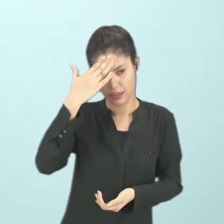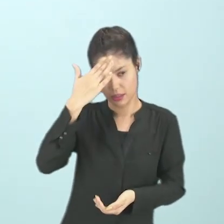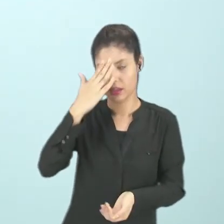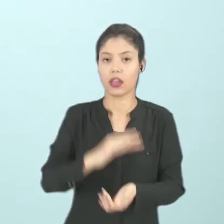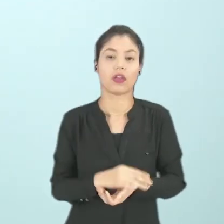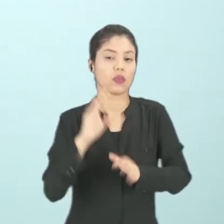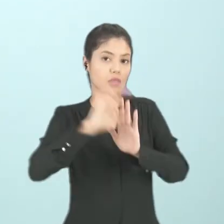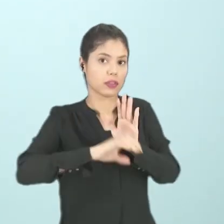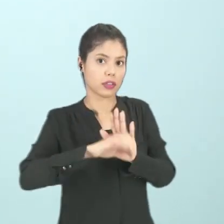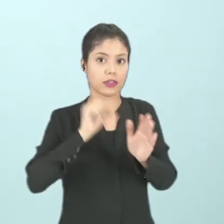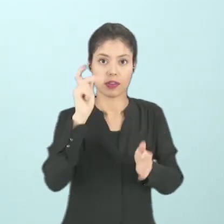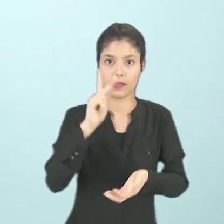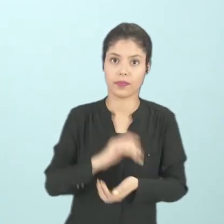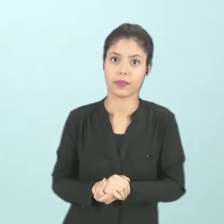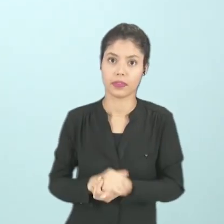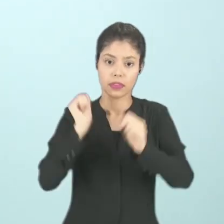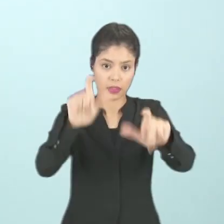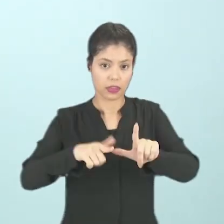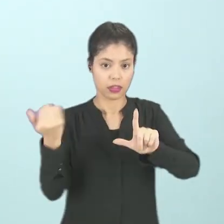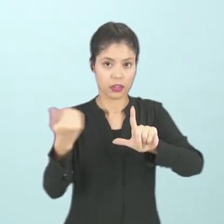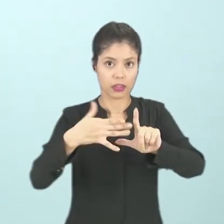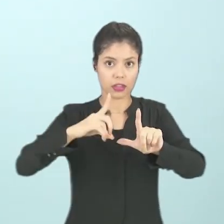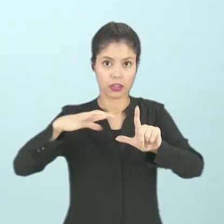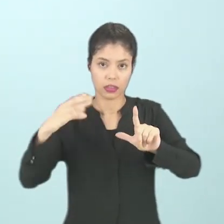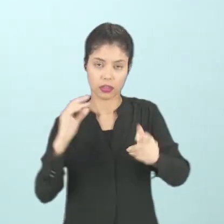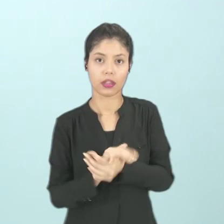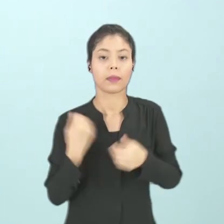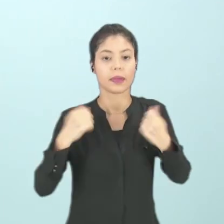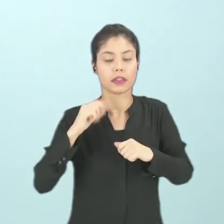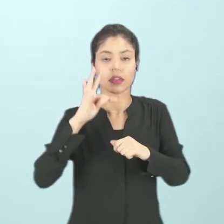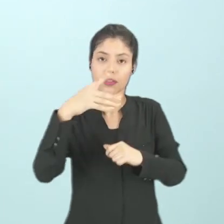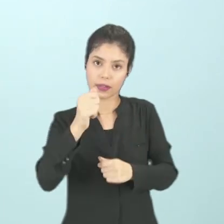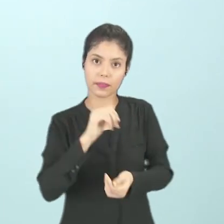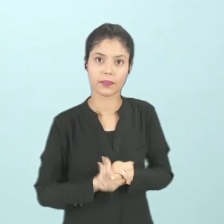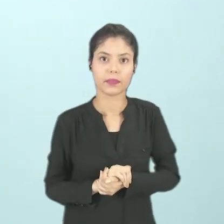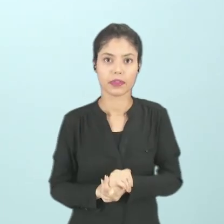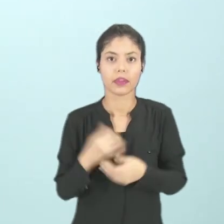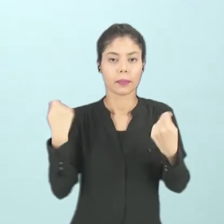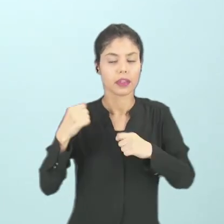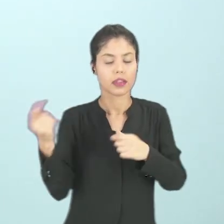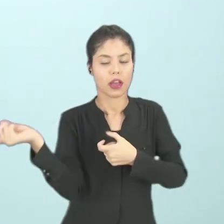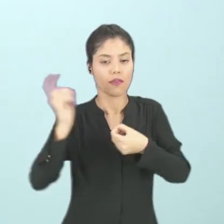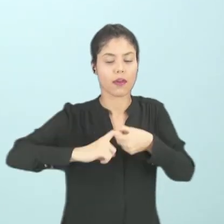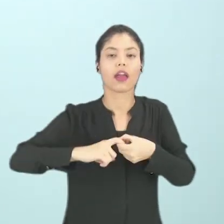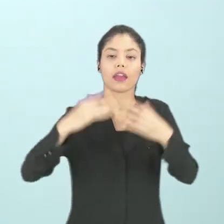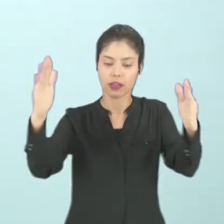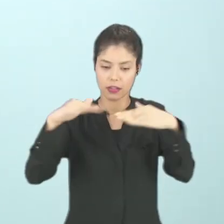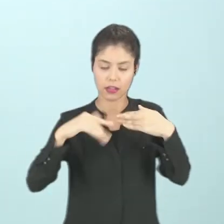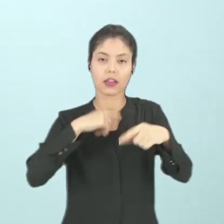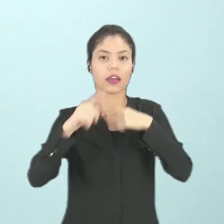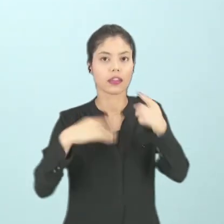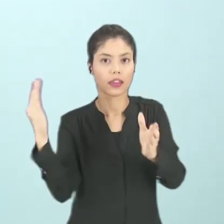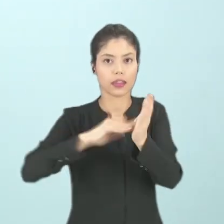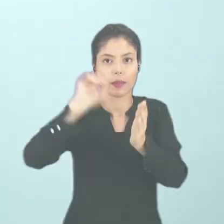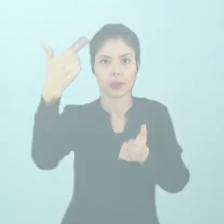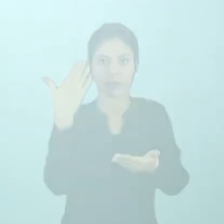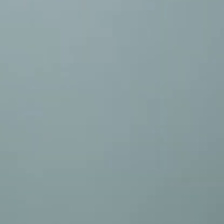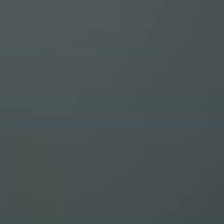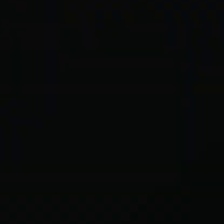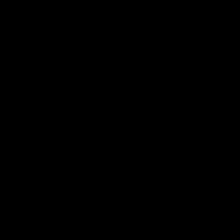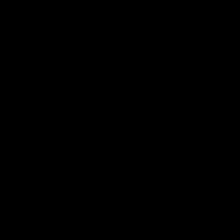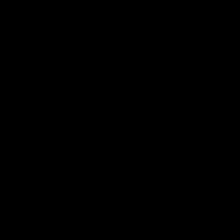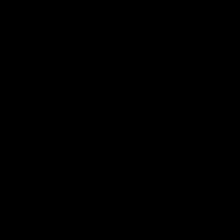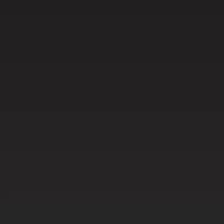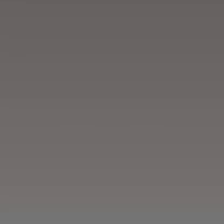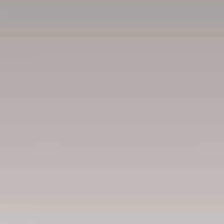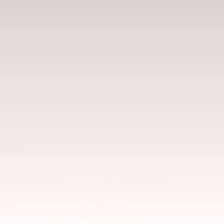os conceitos, ok? Então, na plataforma Eduque tem tudo que você precisa, tá? Se precisar qualquer coisa, estamos aqui. Até a próxima!